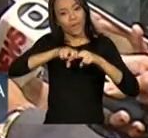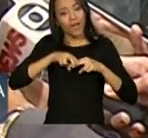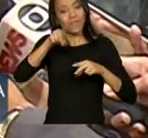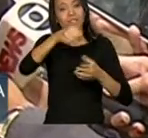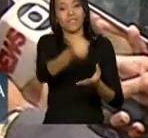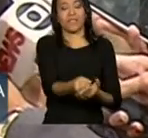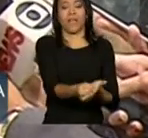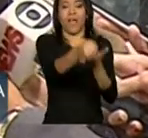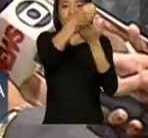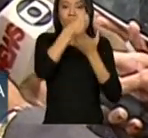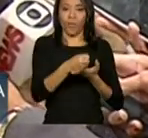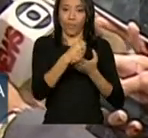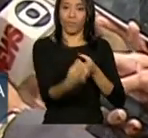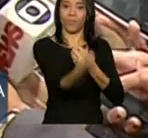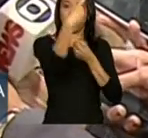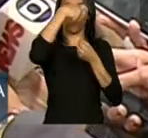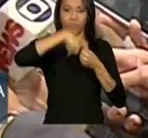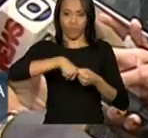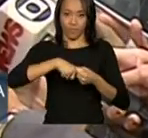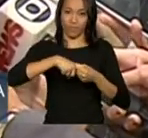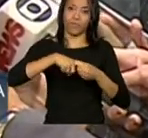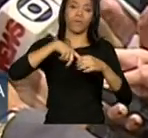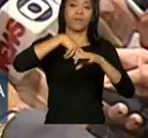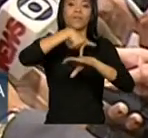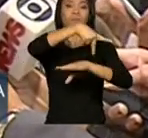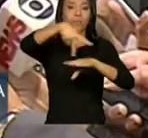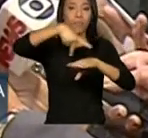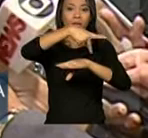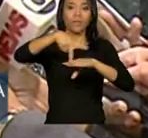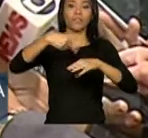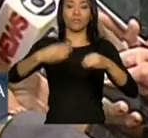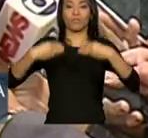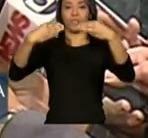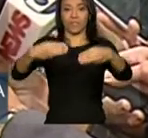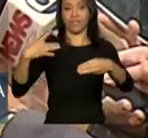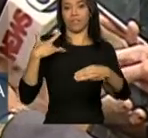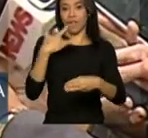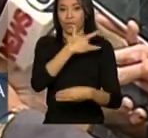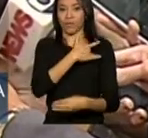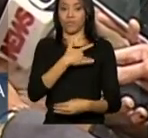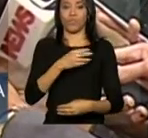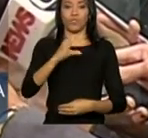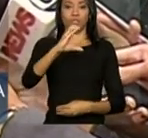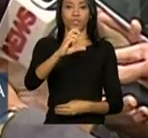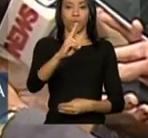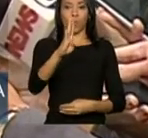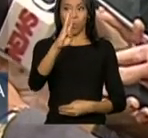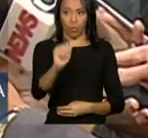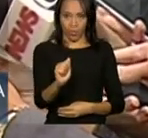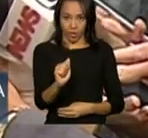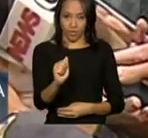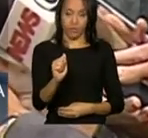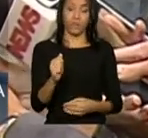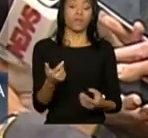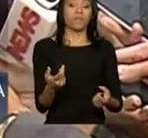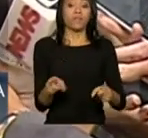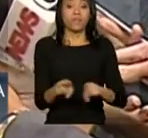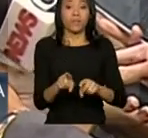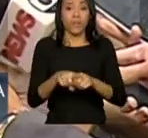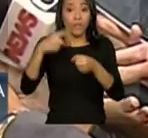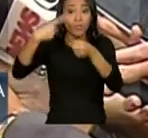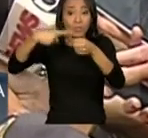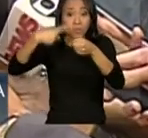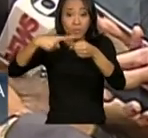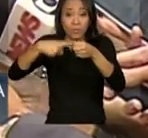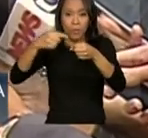internacional que o ministério da saúde fez o Ministério da Saúde Pública organização Panamericana de saúde um exemplo de Melgaço que